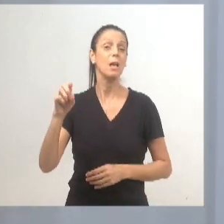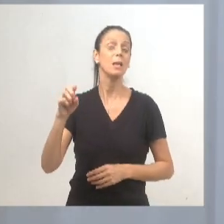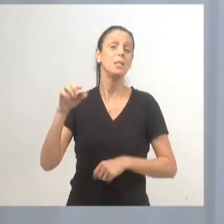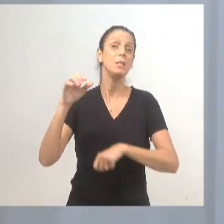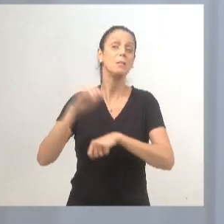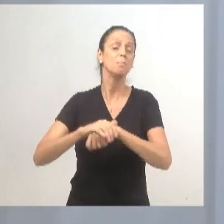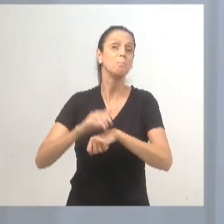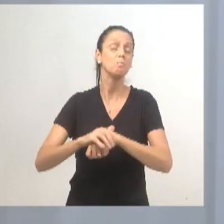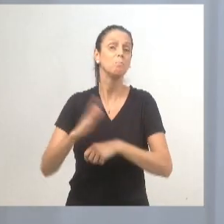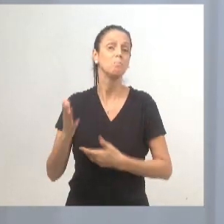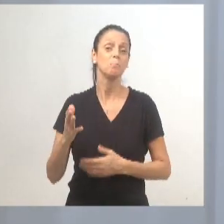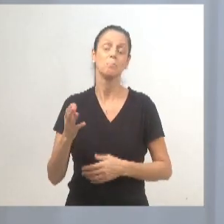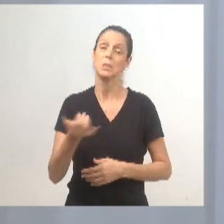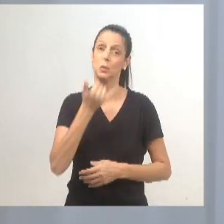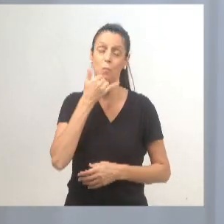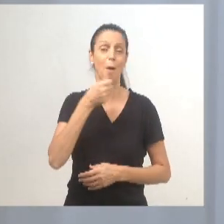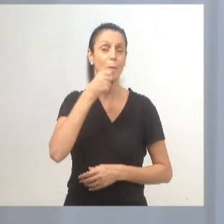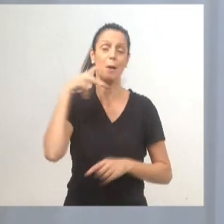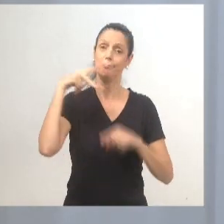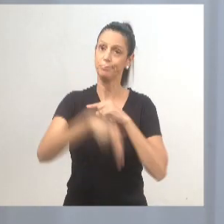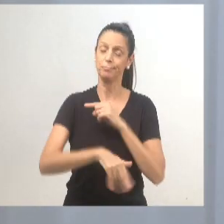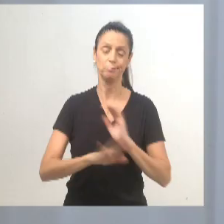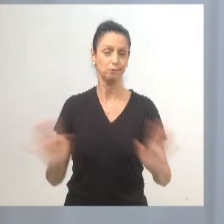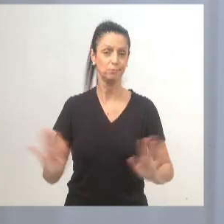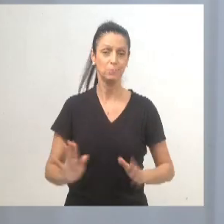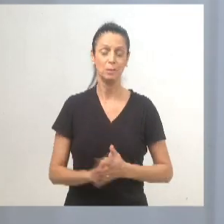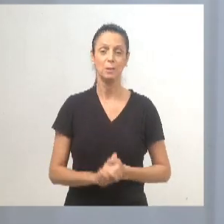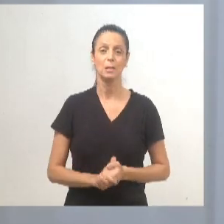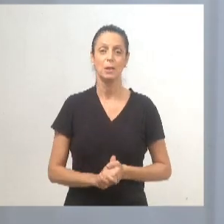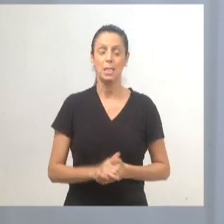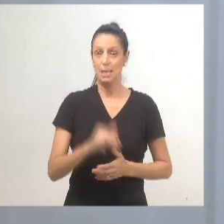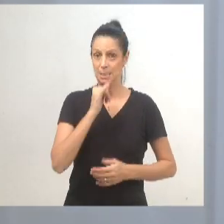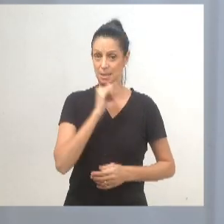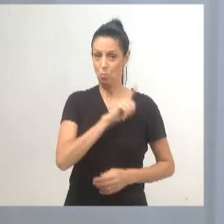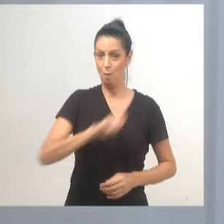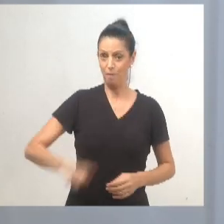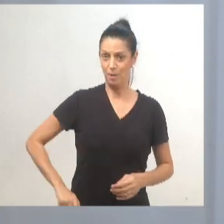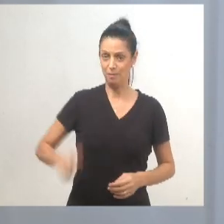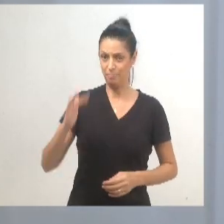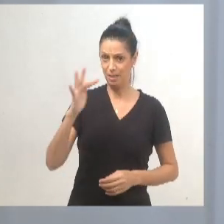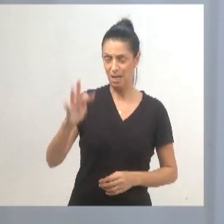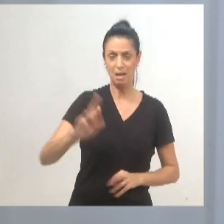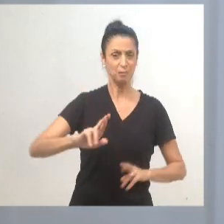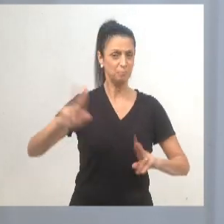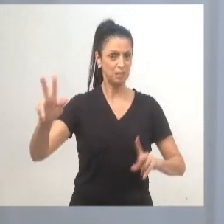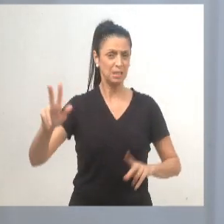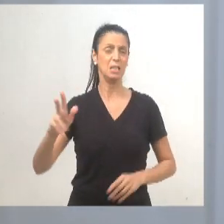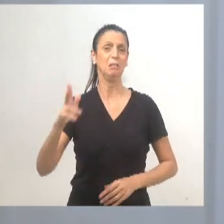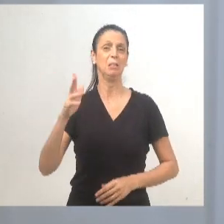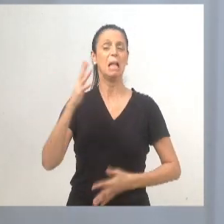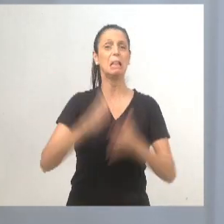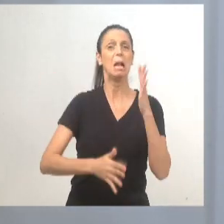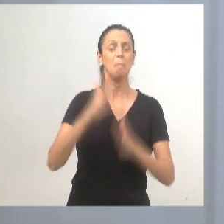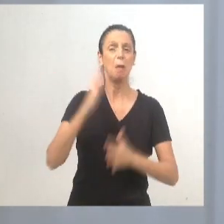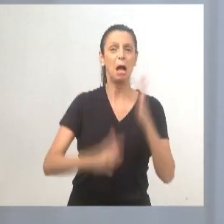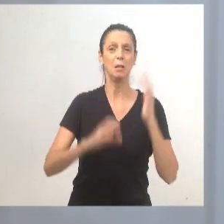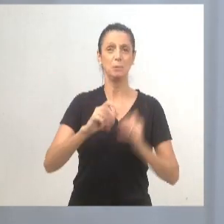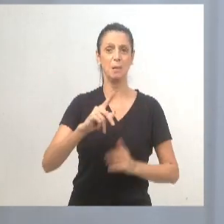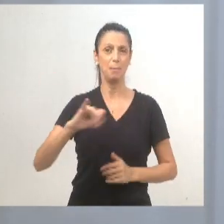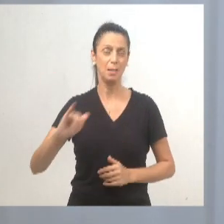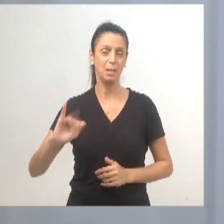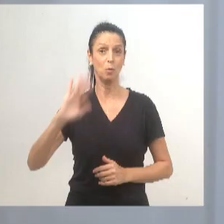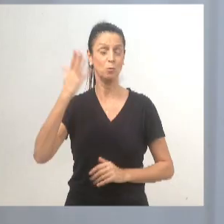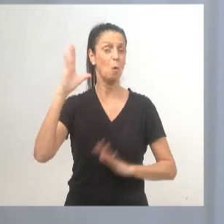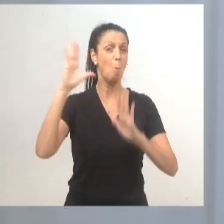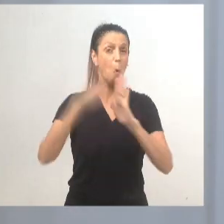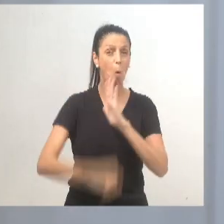Essa questão é mantendo a coerência, diferente do governo federal que tenta barrar uma CPI para investigar o roubo que